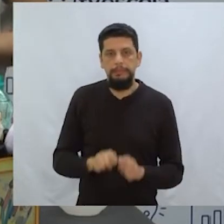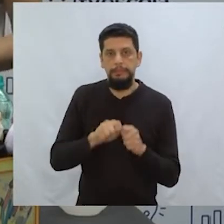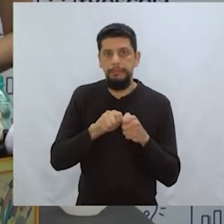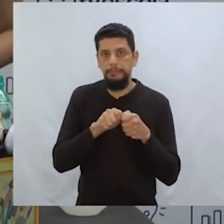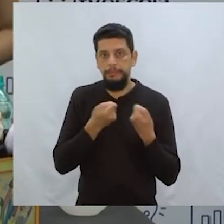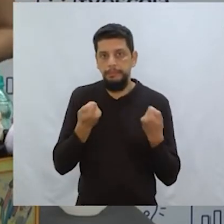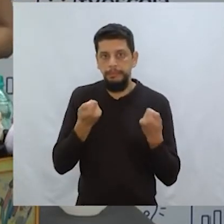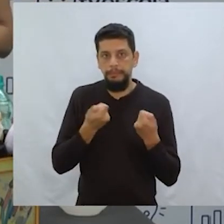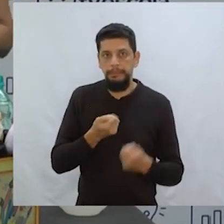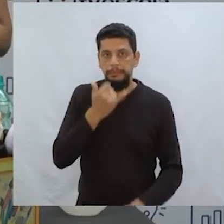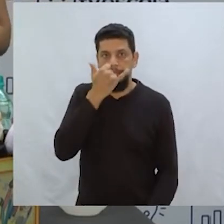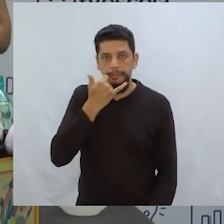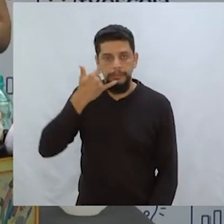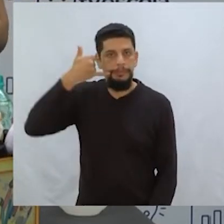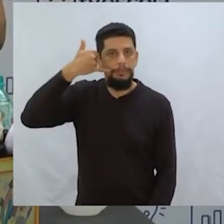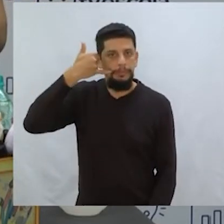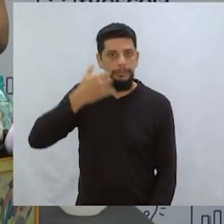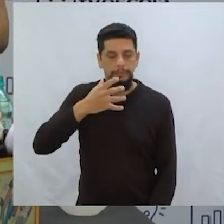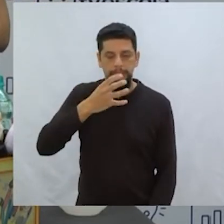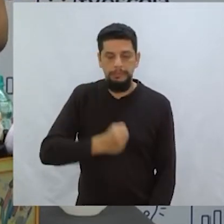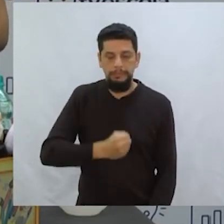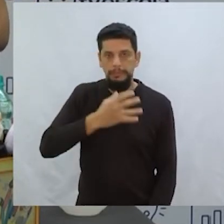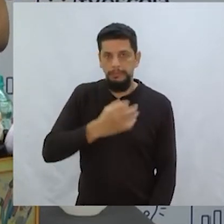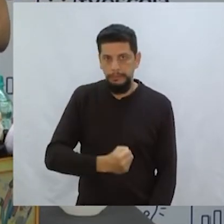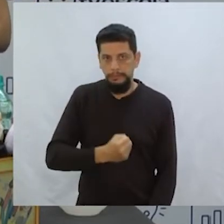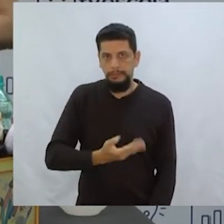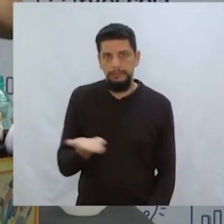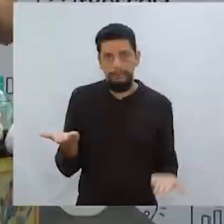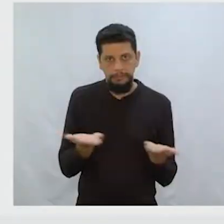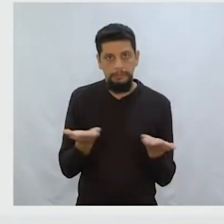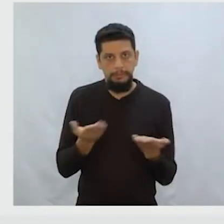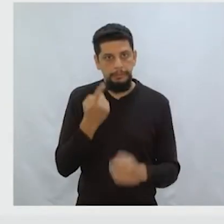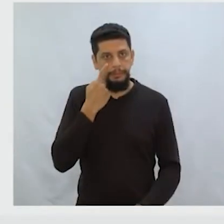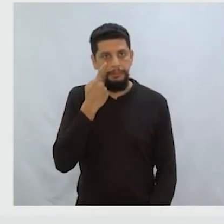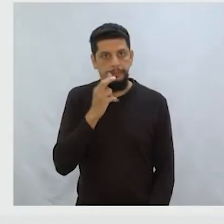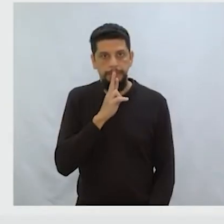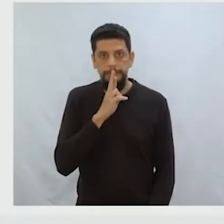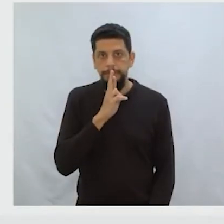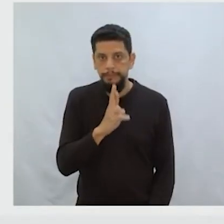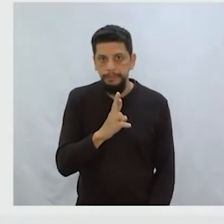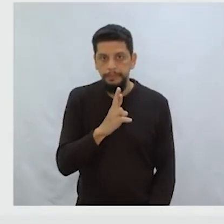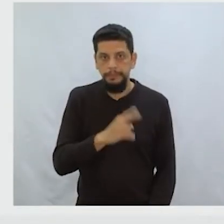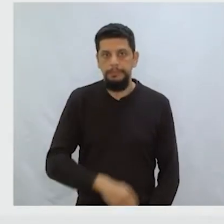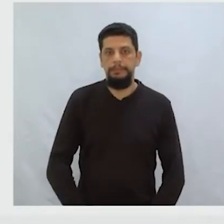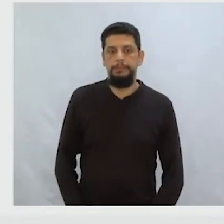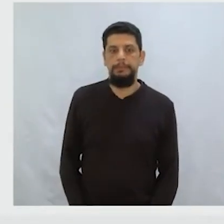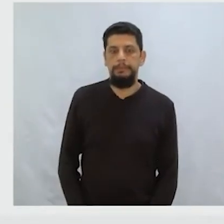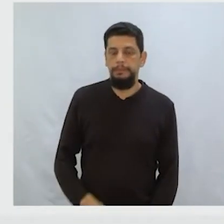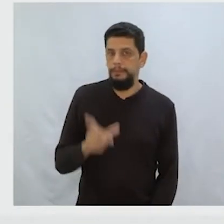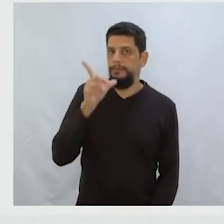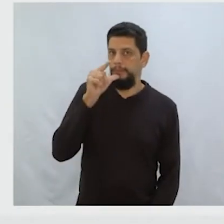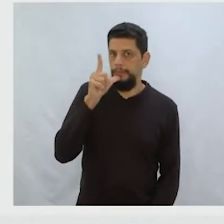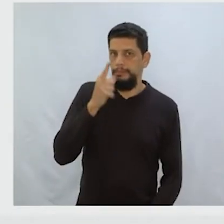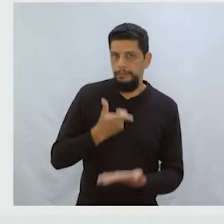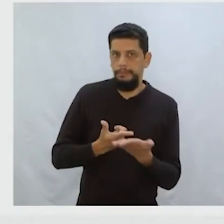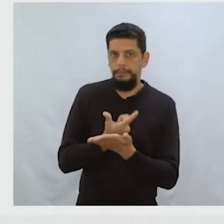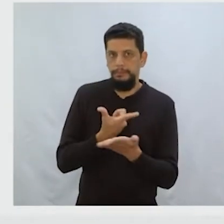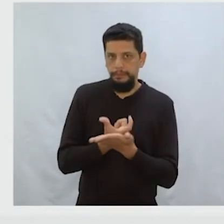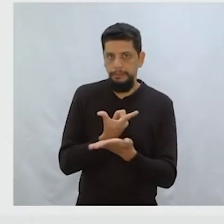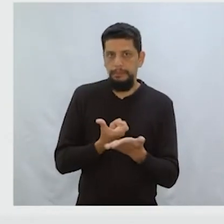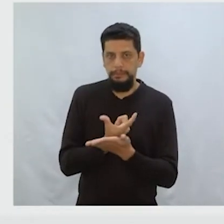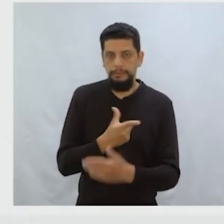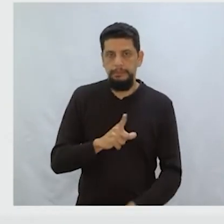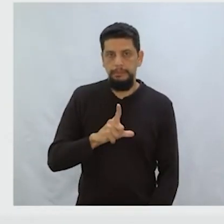o pão, suco e leite. Agora sim, vamos ver a resposta. A água a